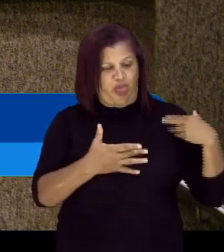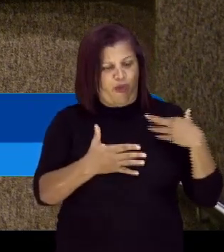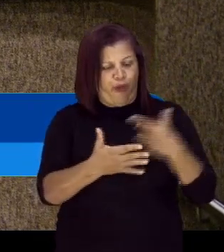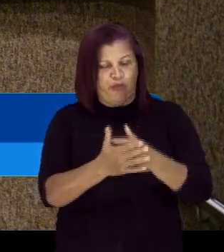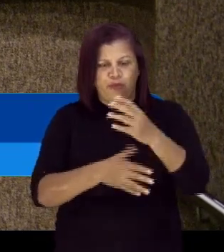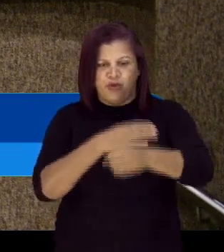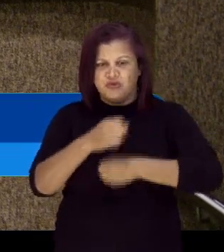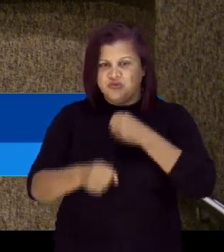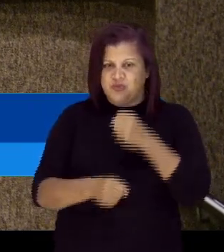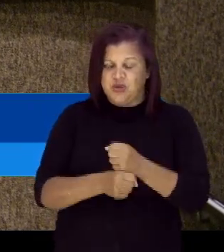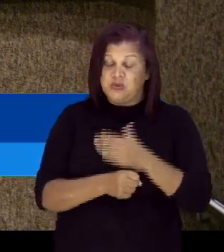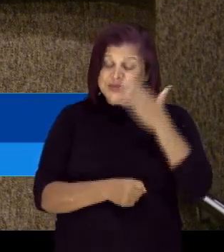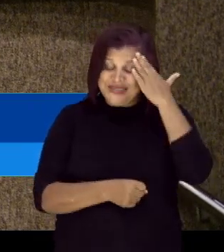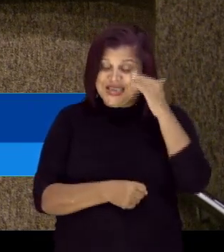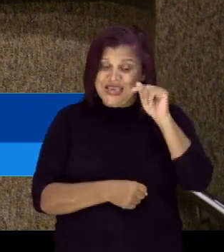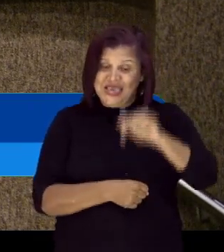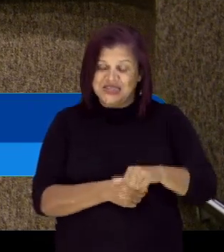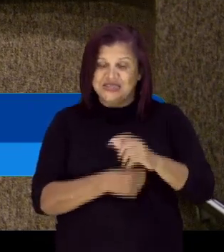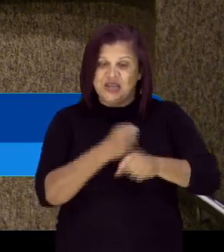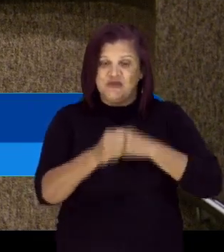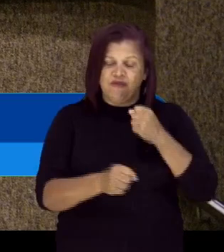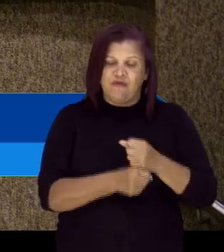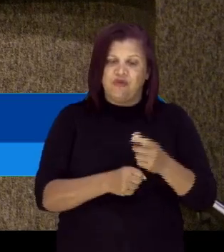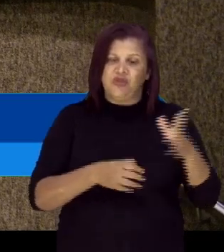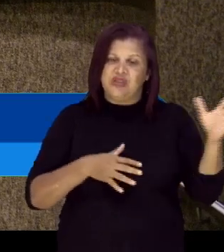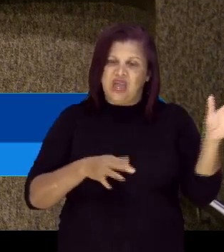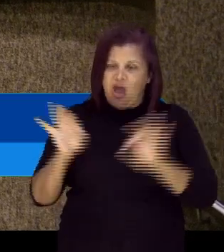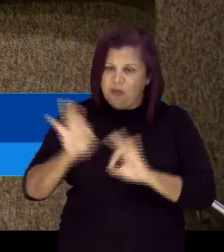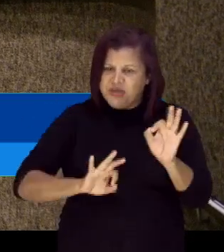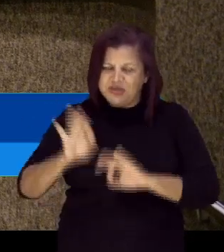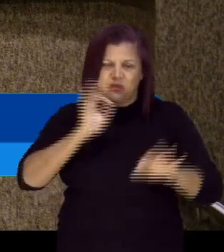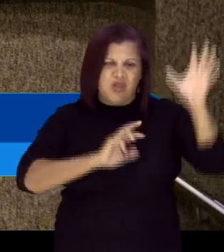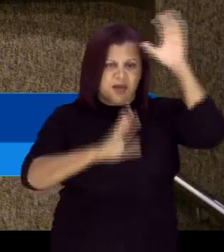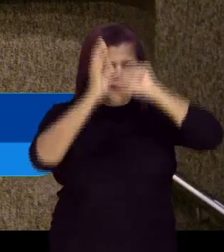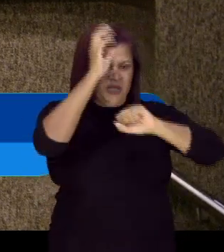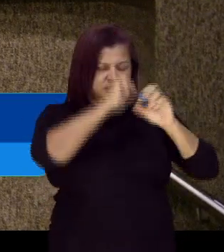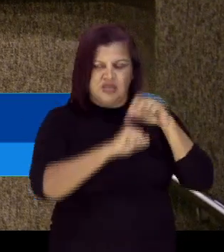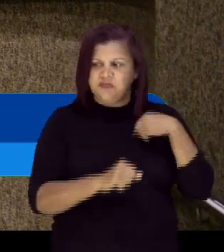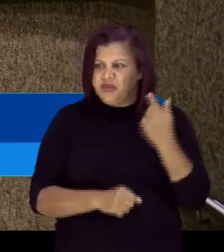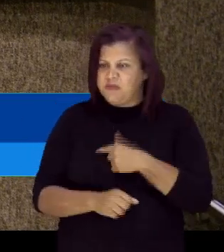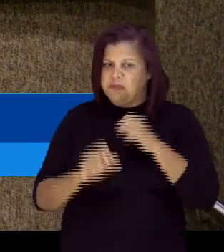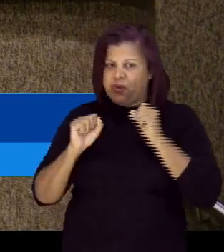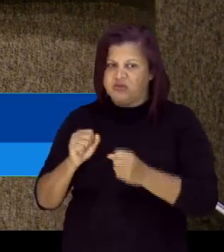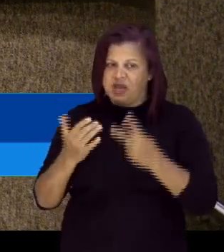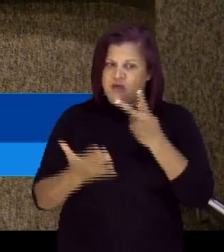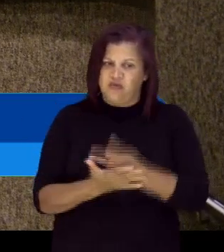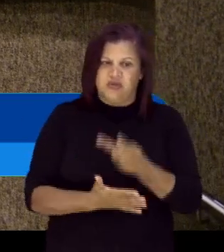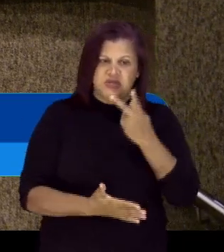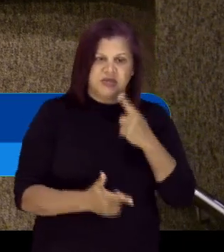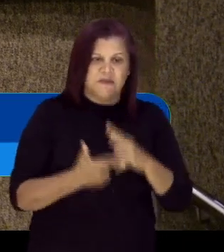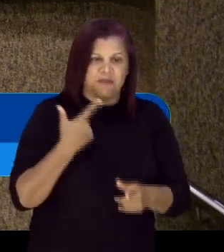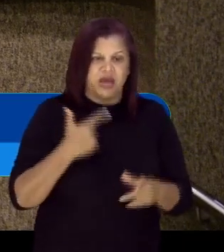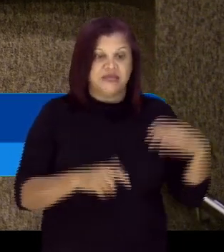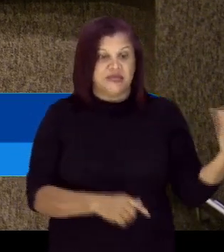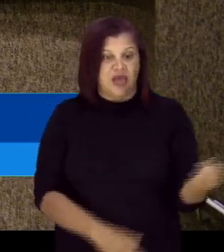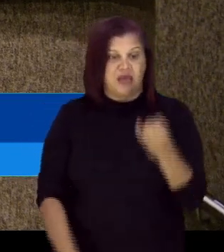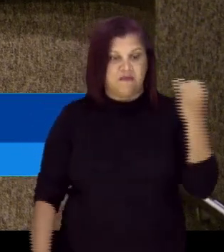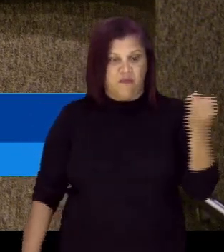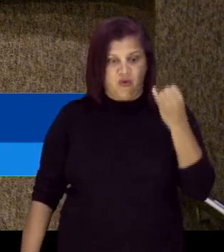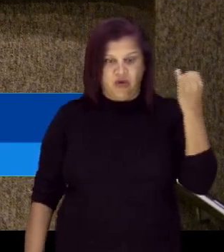ano, sei que esse ano foi um ano de arrumação, um ano de aprendizado para que isso possa acontecer, mas é